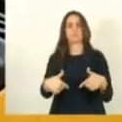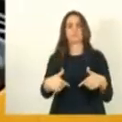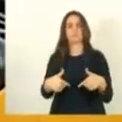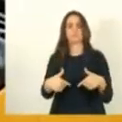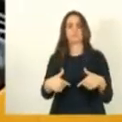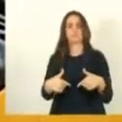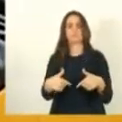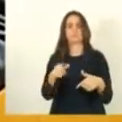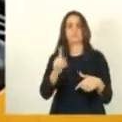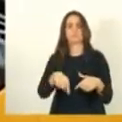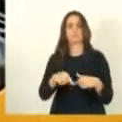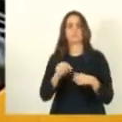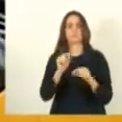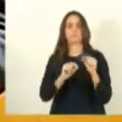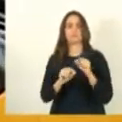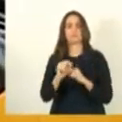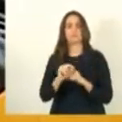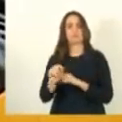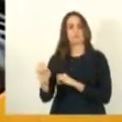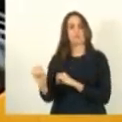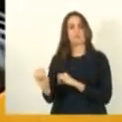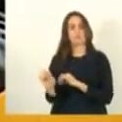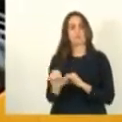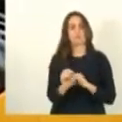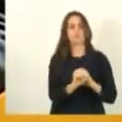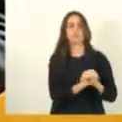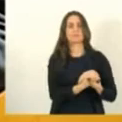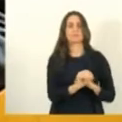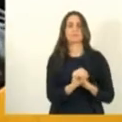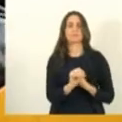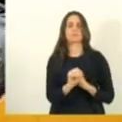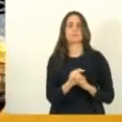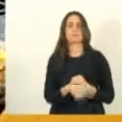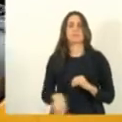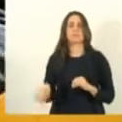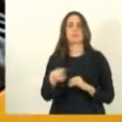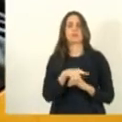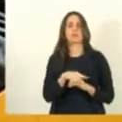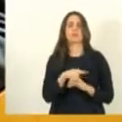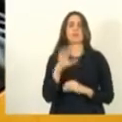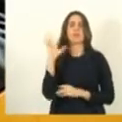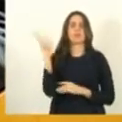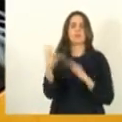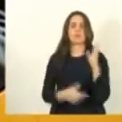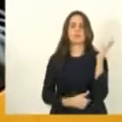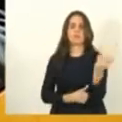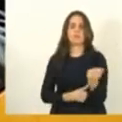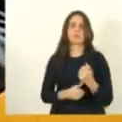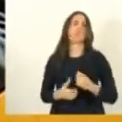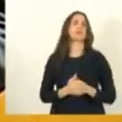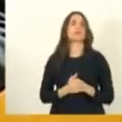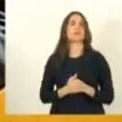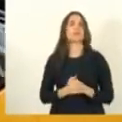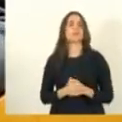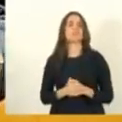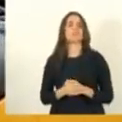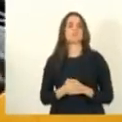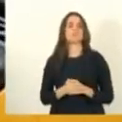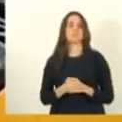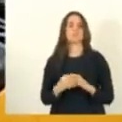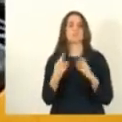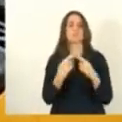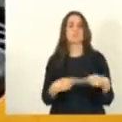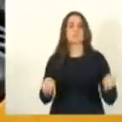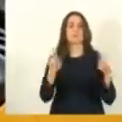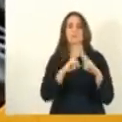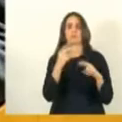esse exercício de educação especial, educação ambiental, de reciclagem